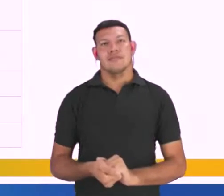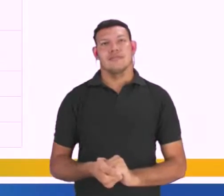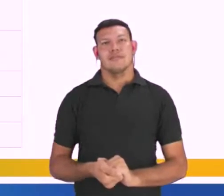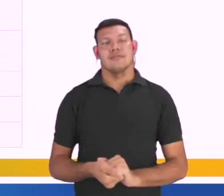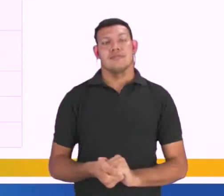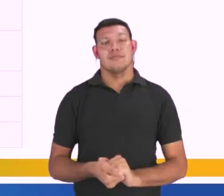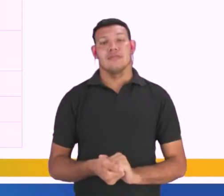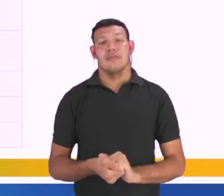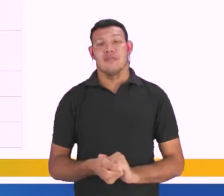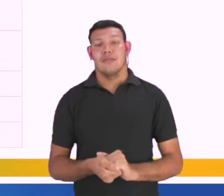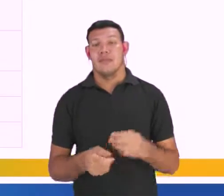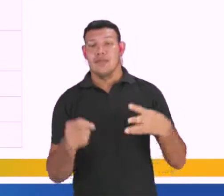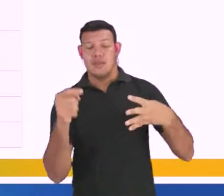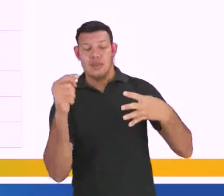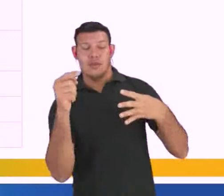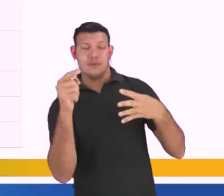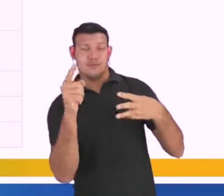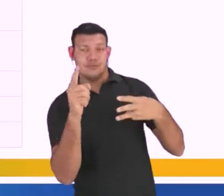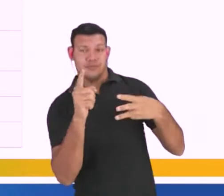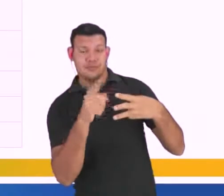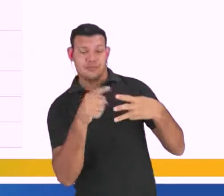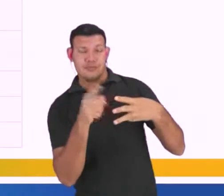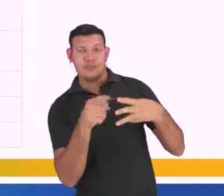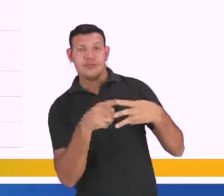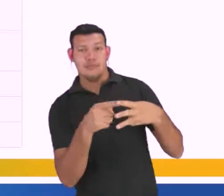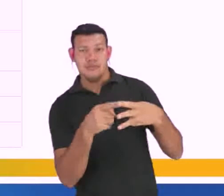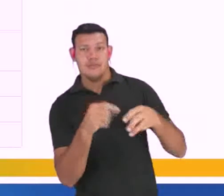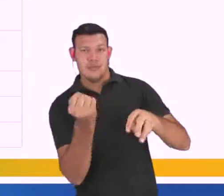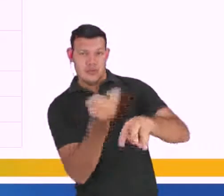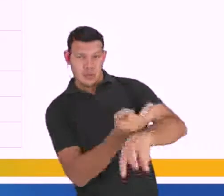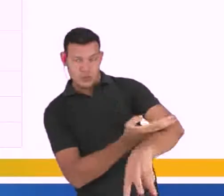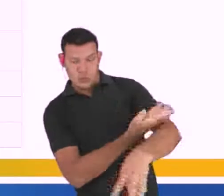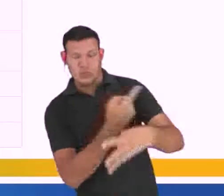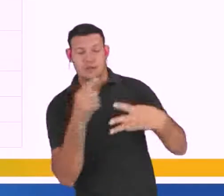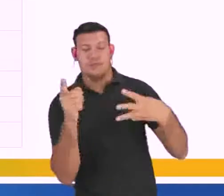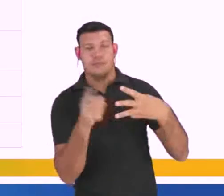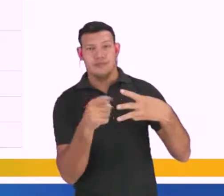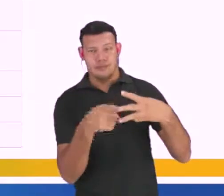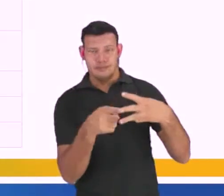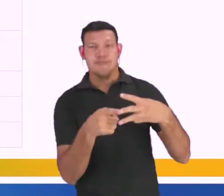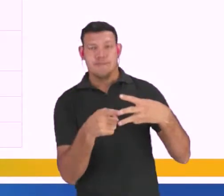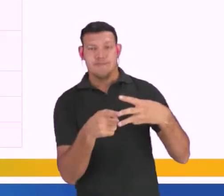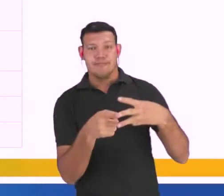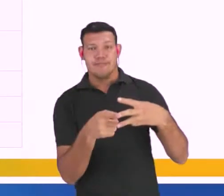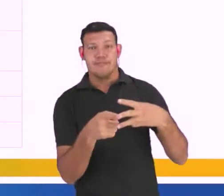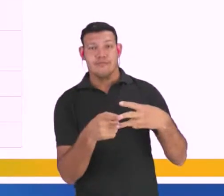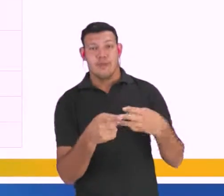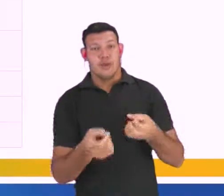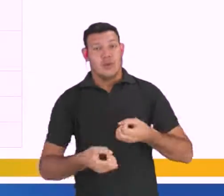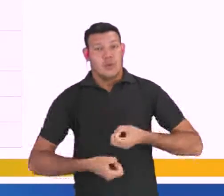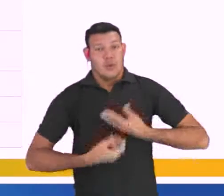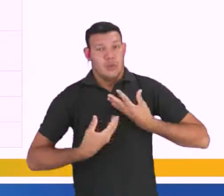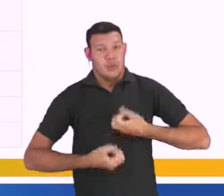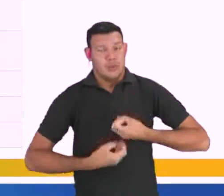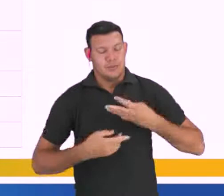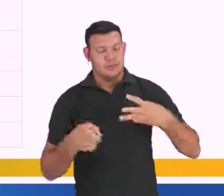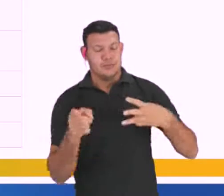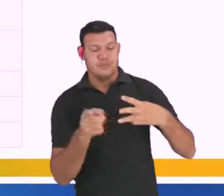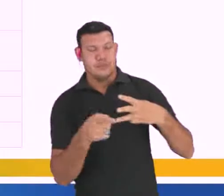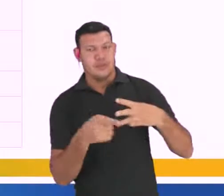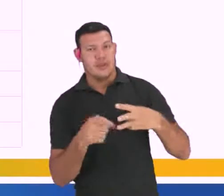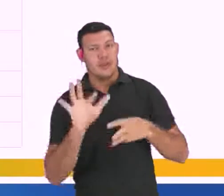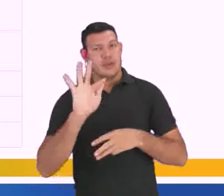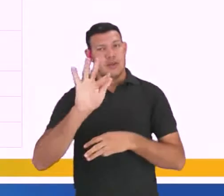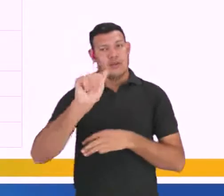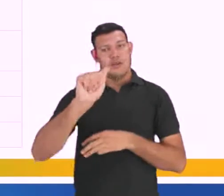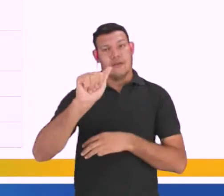Função referencial ou denotativa, emotiva ou expressiva e função fática. Os elementos da comunicação